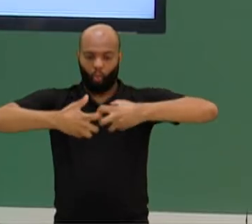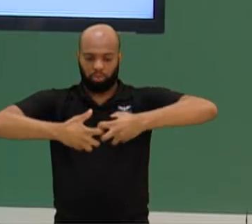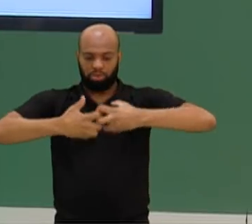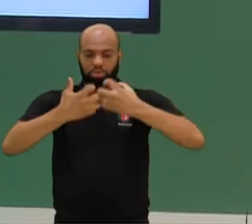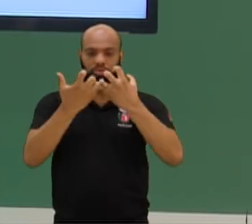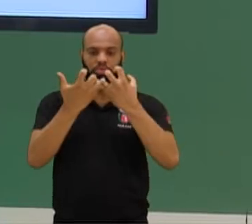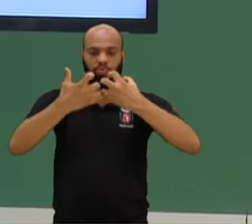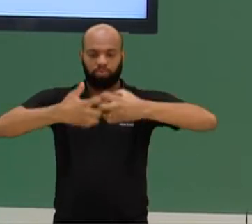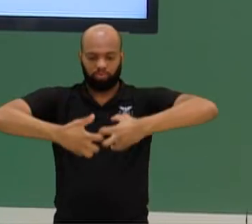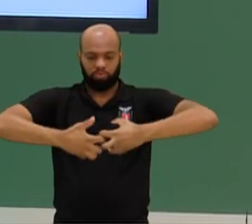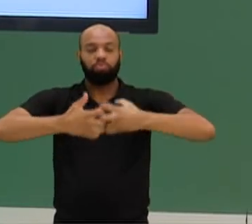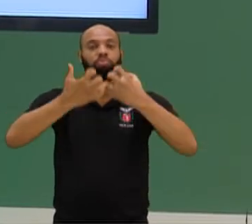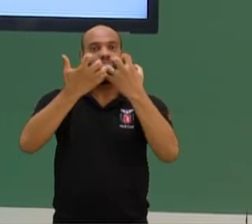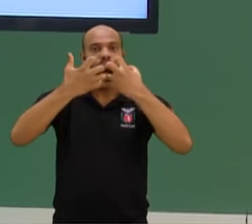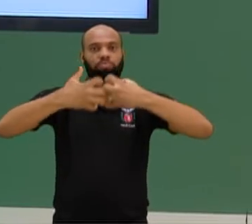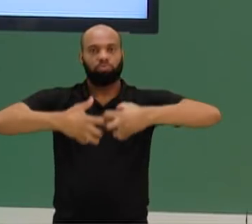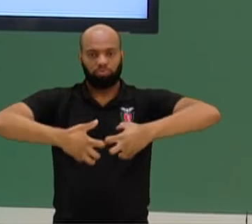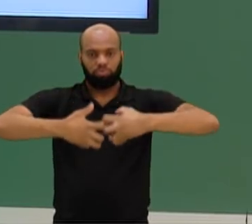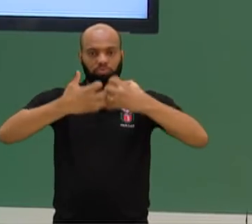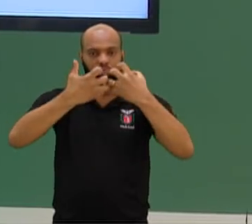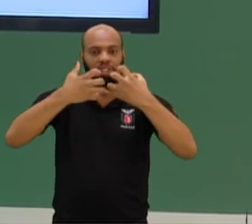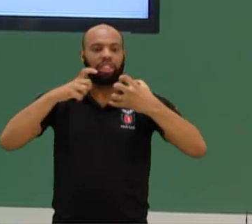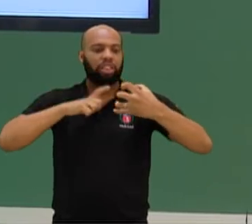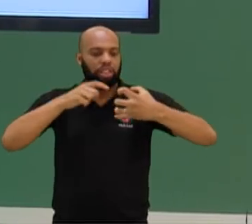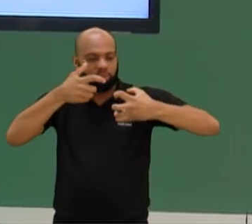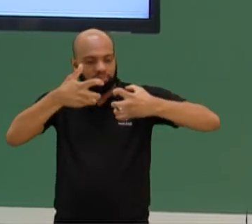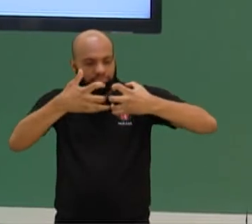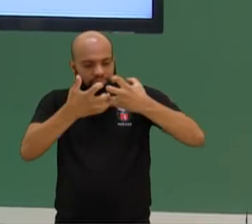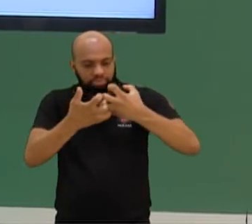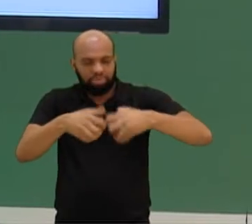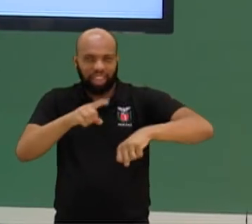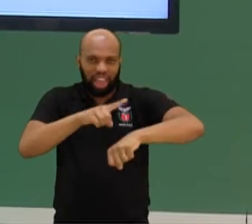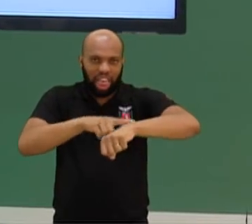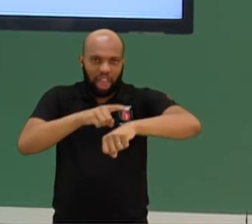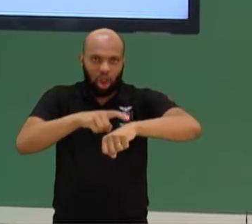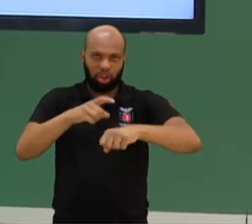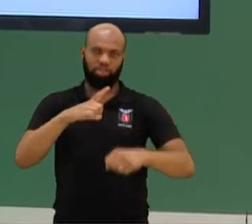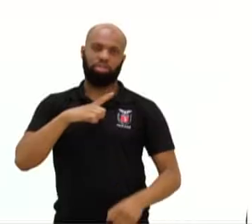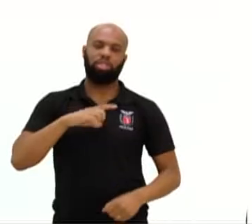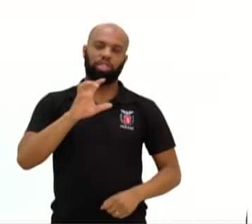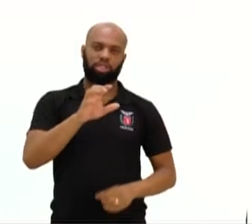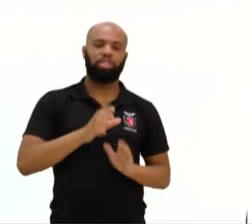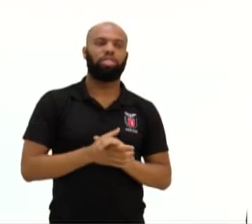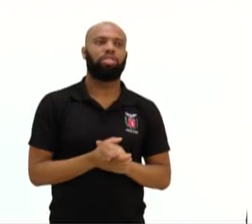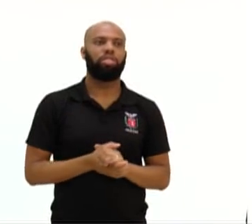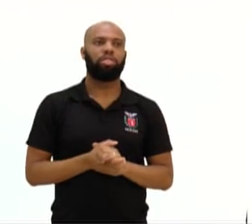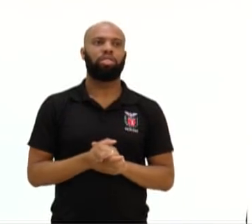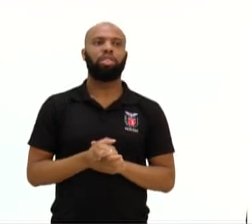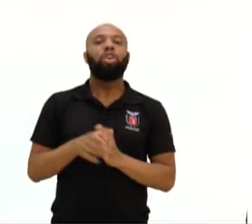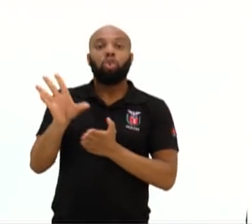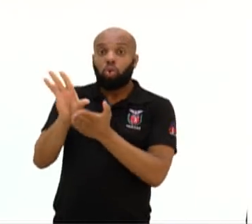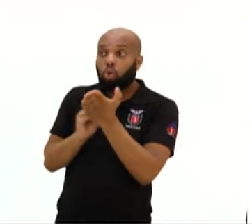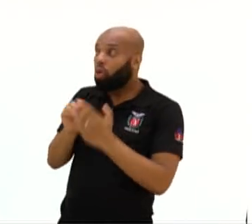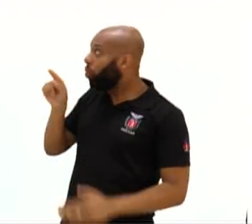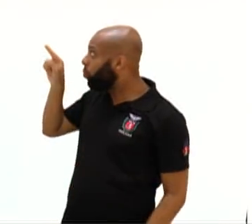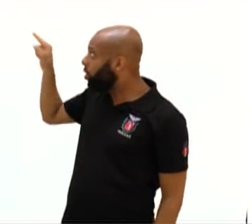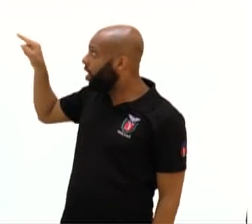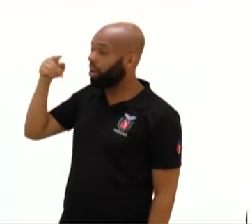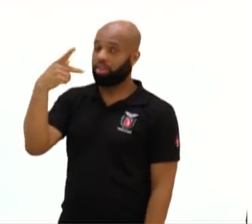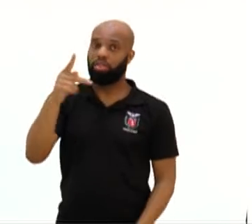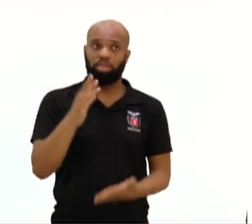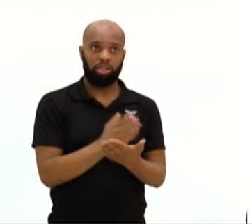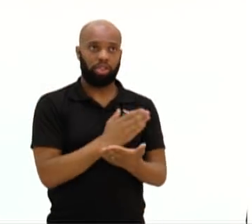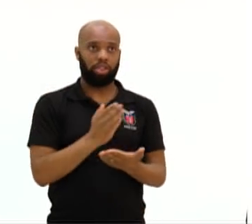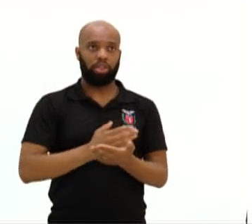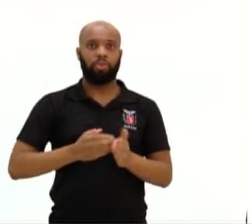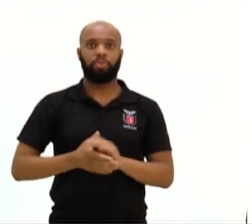é a engrenagem dos nossos relógios. Ok, pessoal? Então, copiem esse slidezinho no caderno de